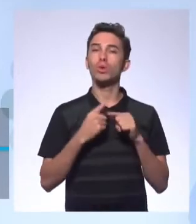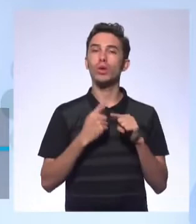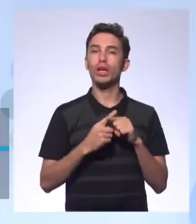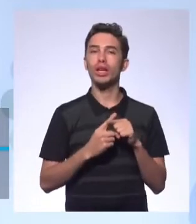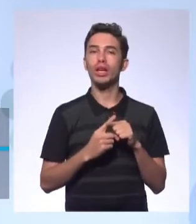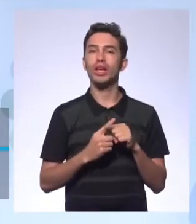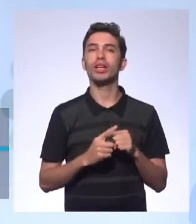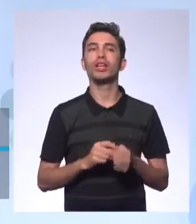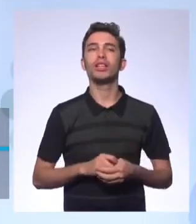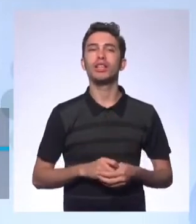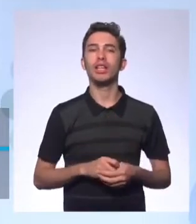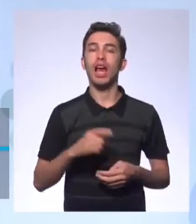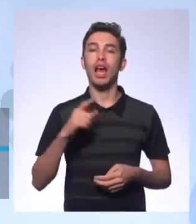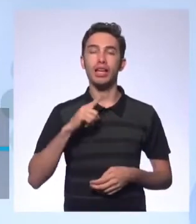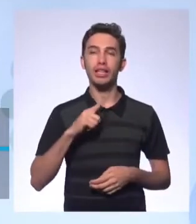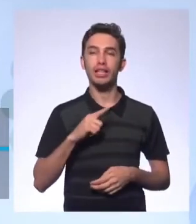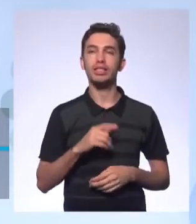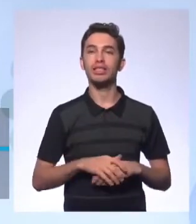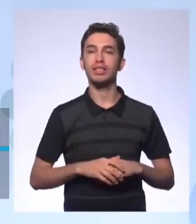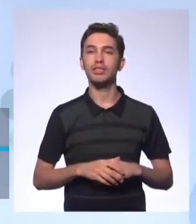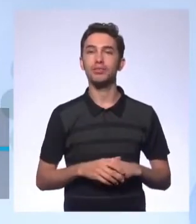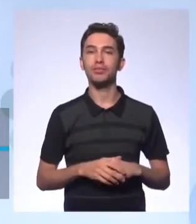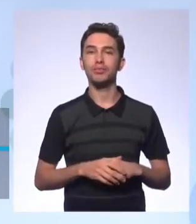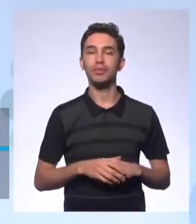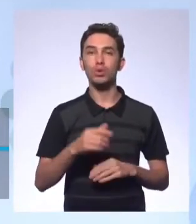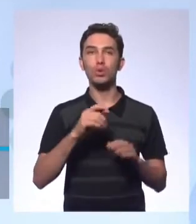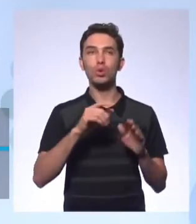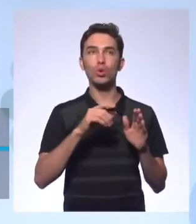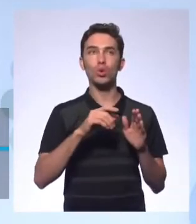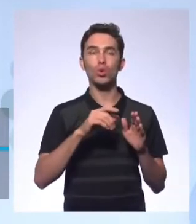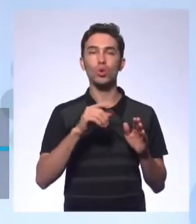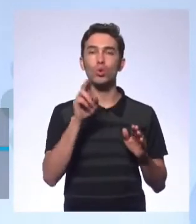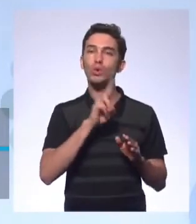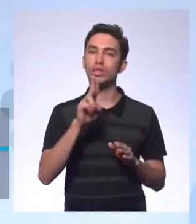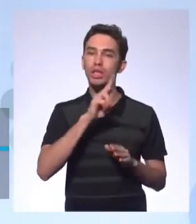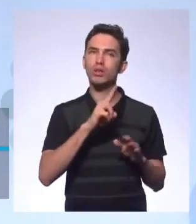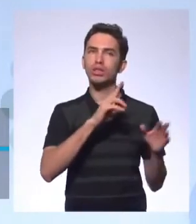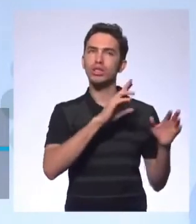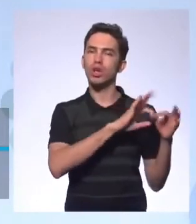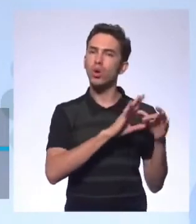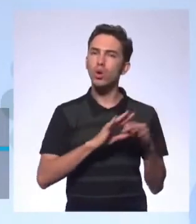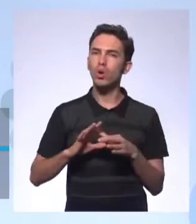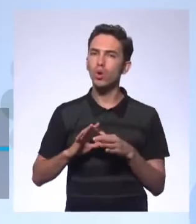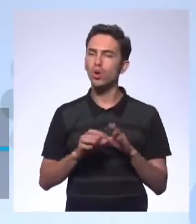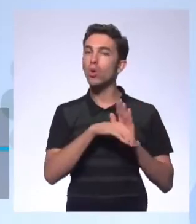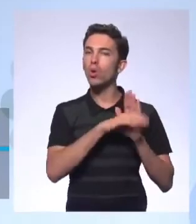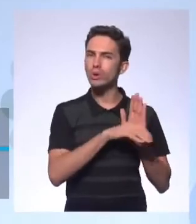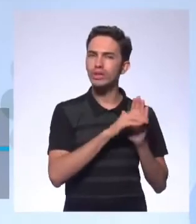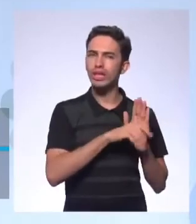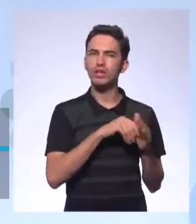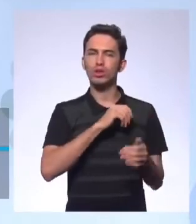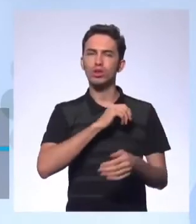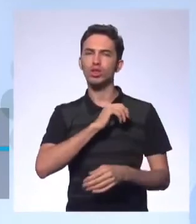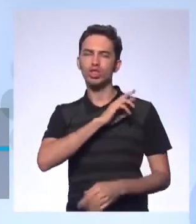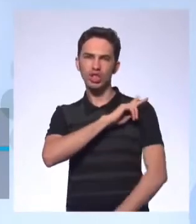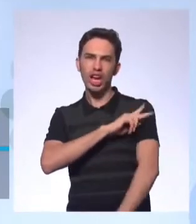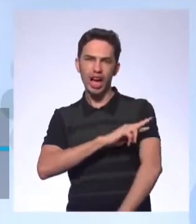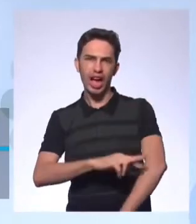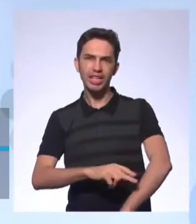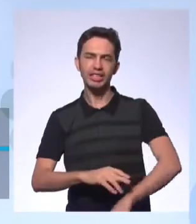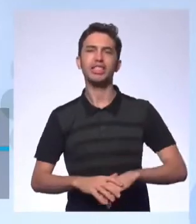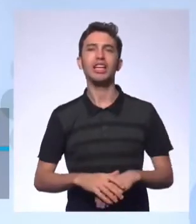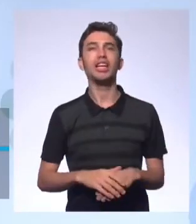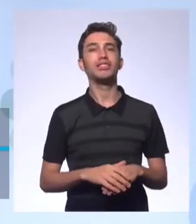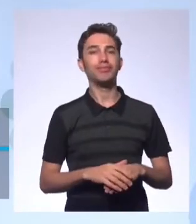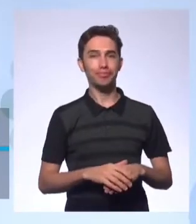há uma inserção importante, que é o conceito de raça, que nós estamos estudando isso ao longo desse ano e já